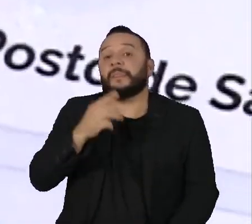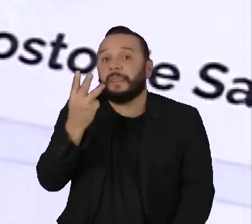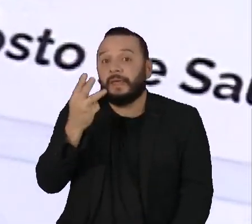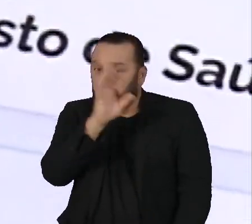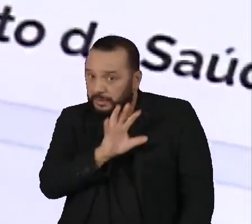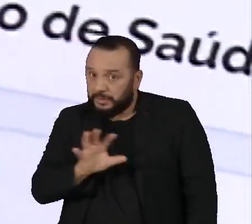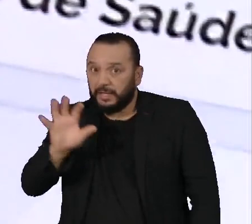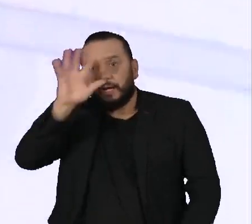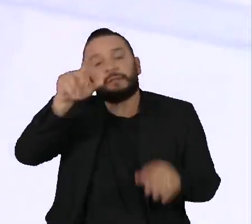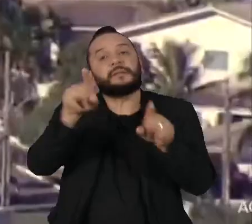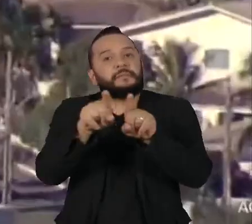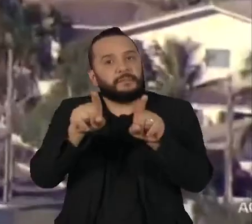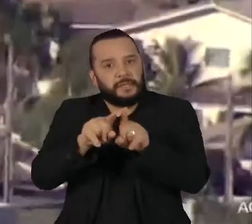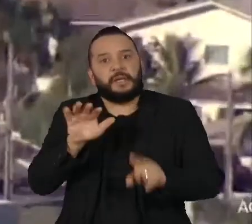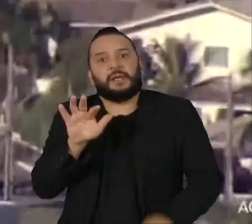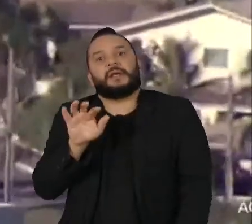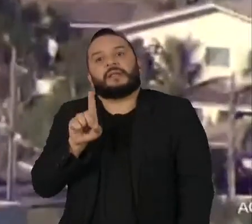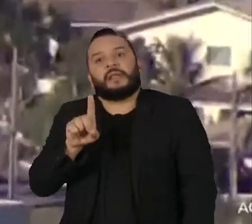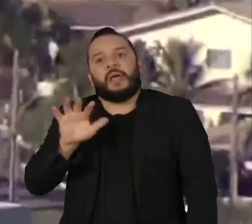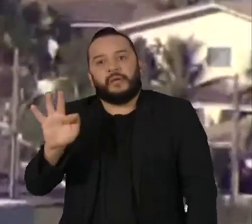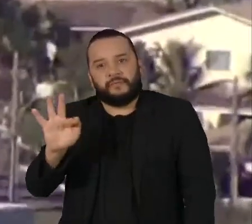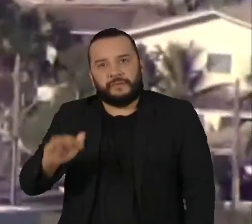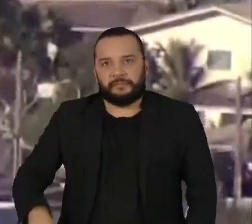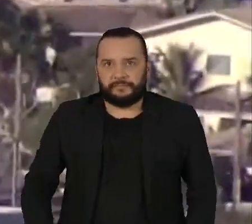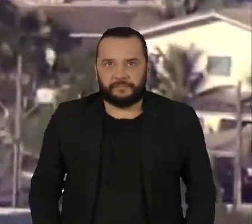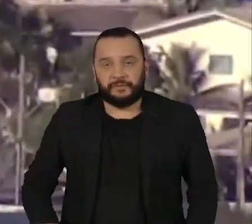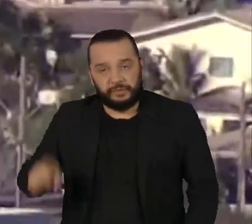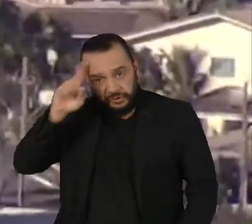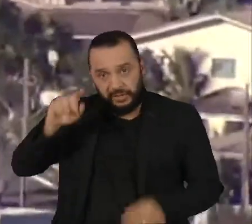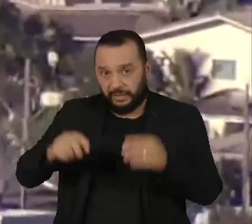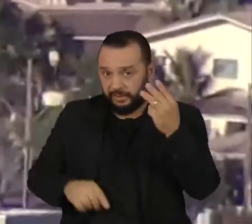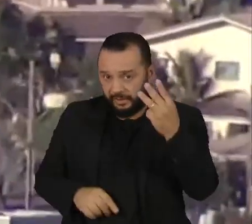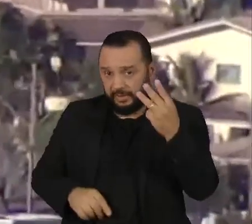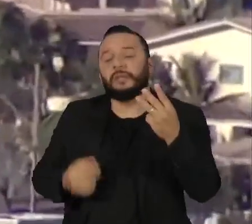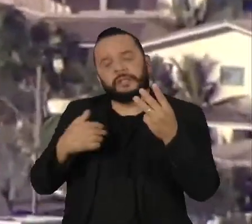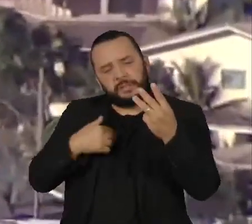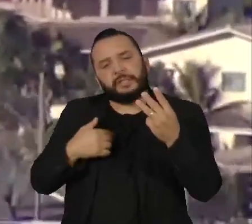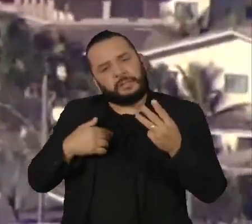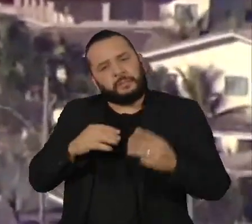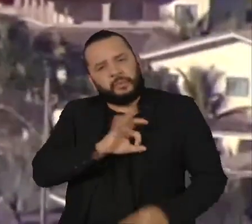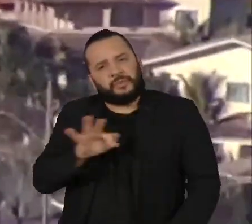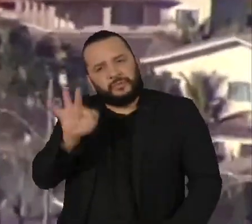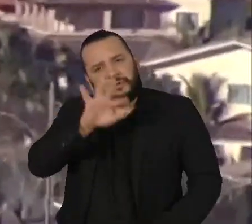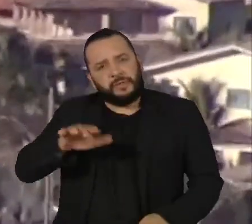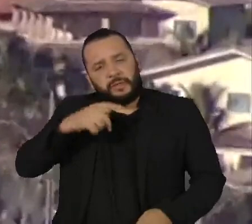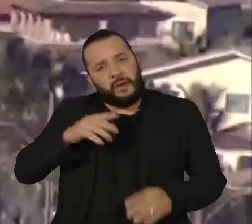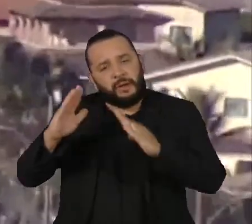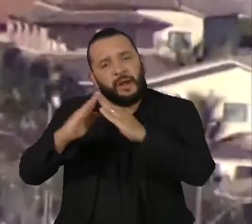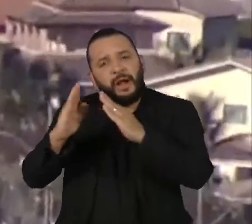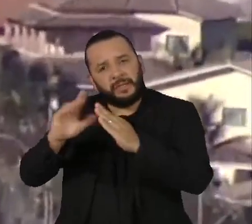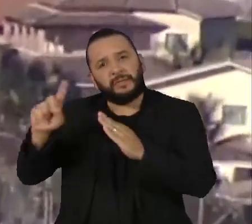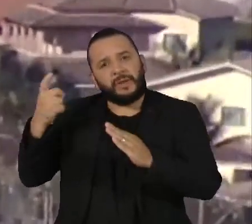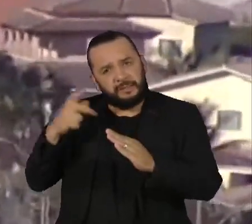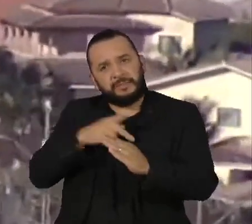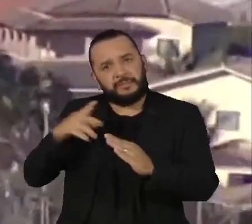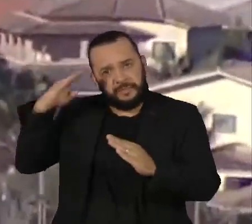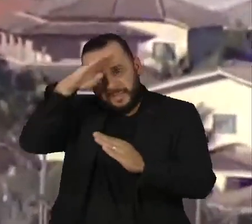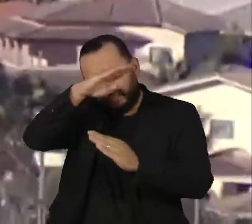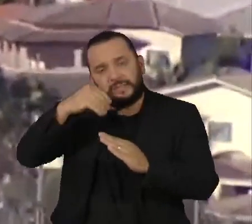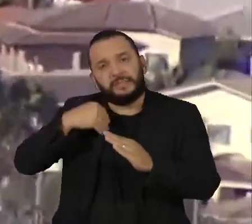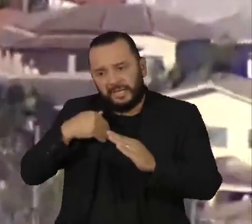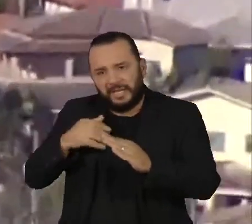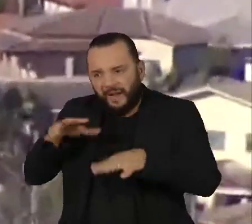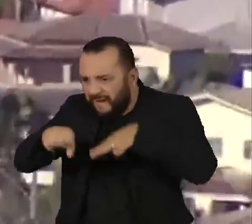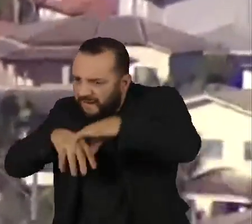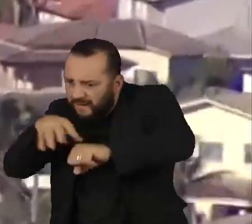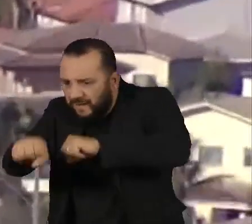além do Distrito Federal no último dia três agentes da pf fizeram buscas na casa do presidente em Brasília na ocasião